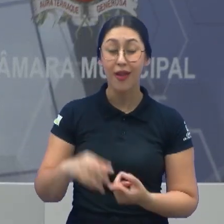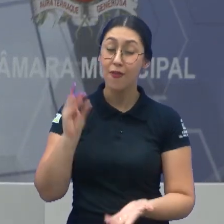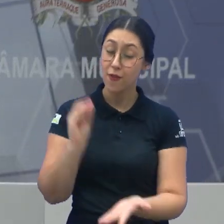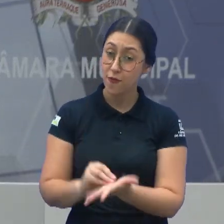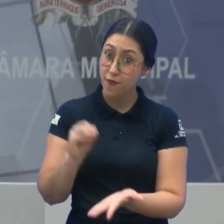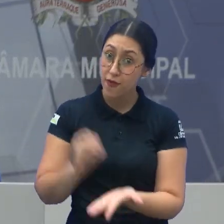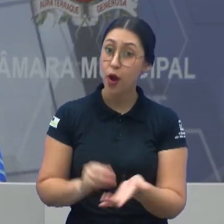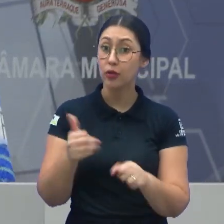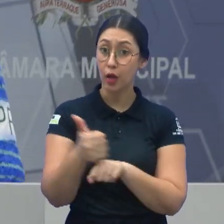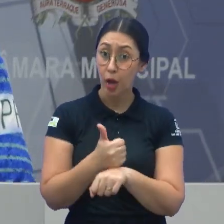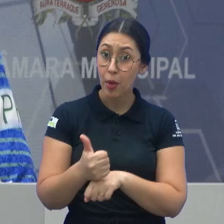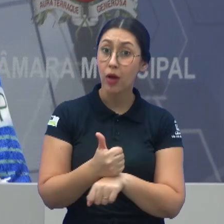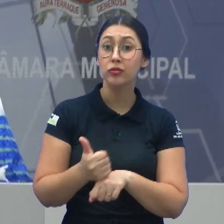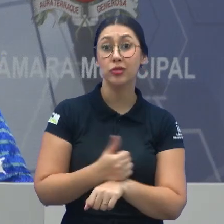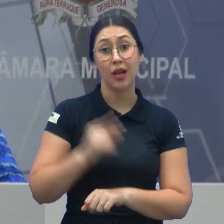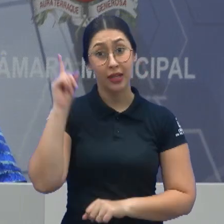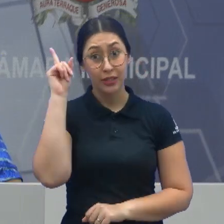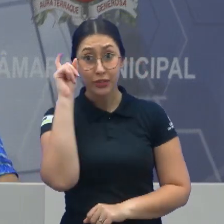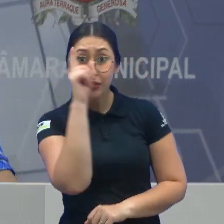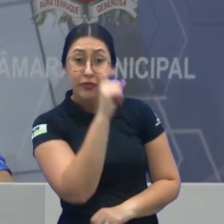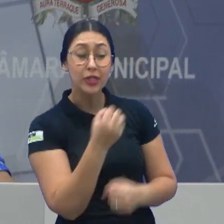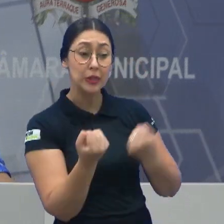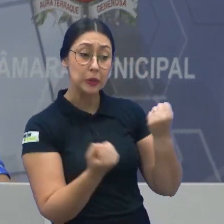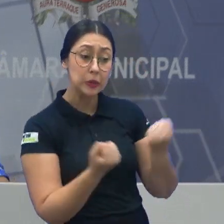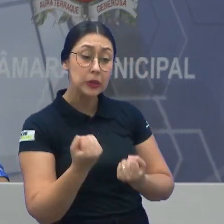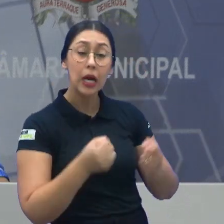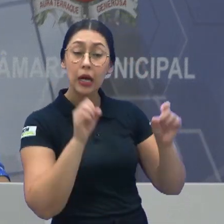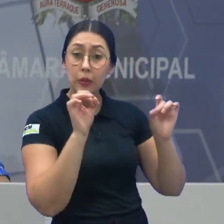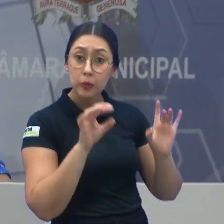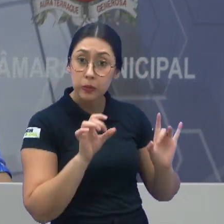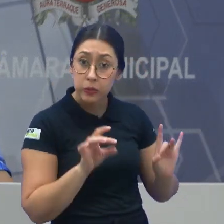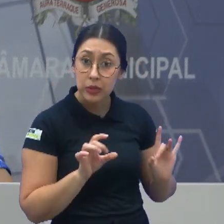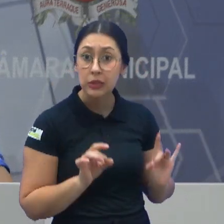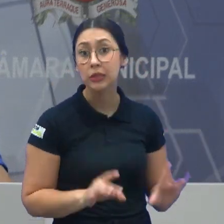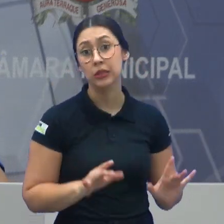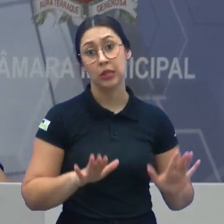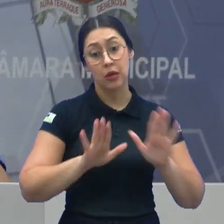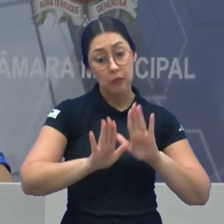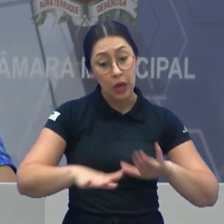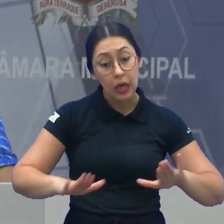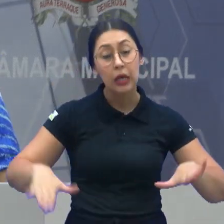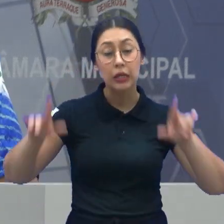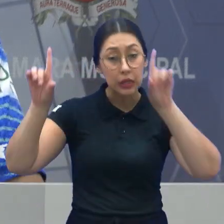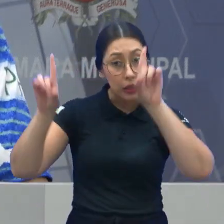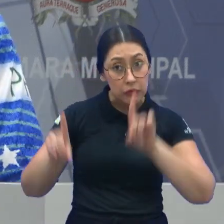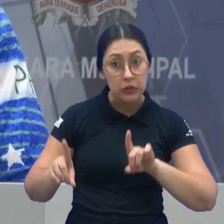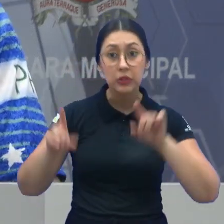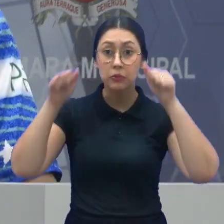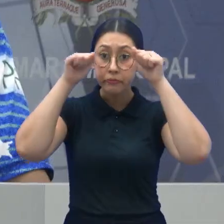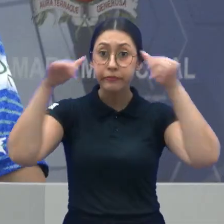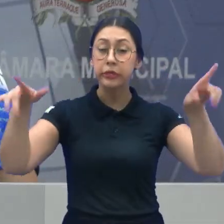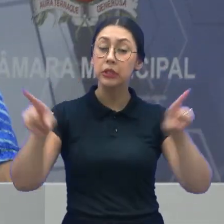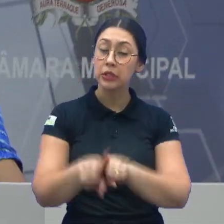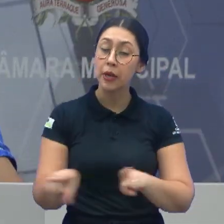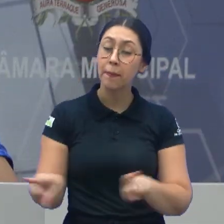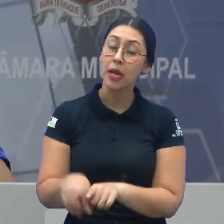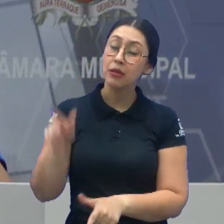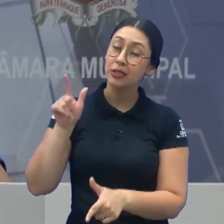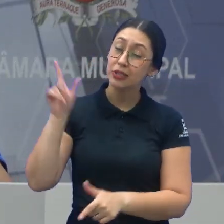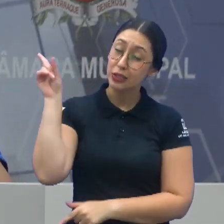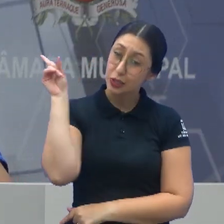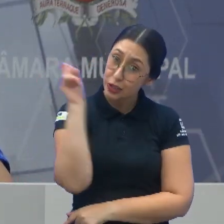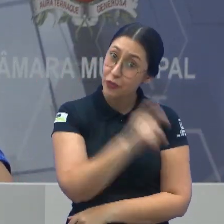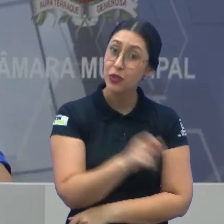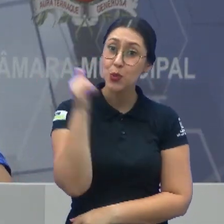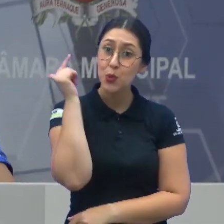é dificuldade no transporte das crianças com deficiência, com crianças com autismo, é dificuldade com o terapeuta, é dificuldade